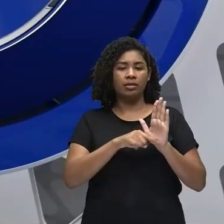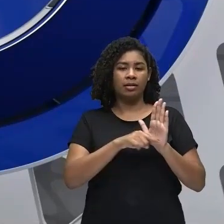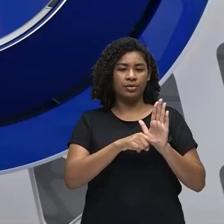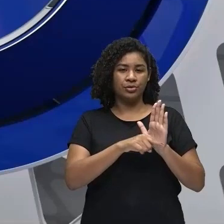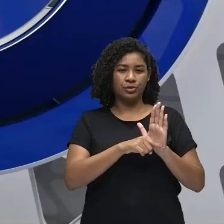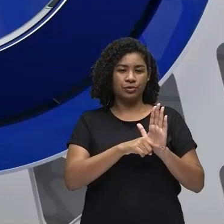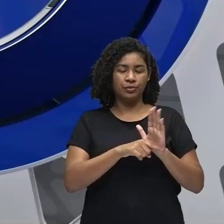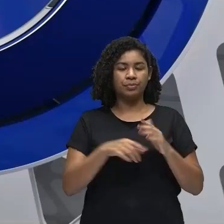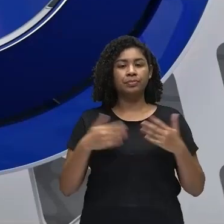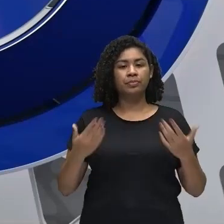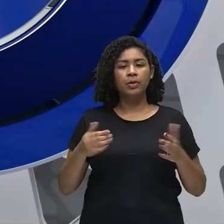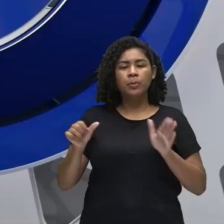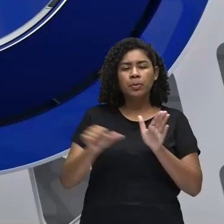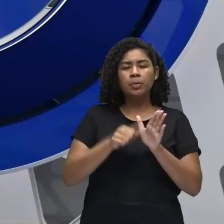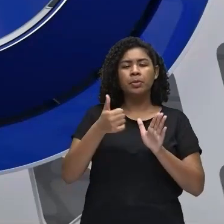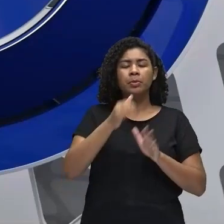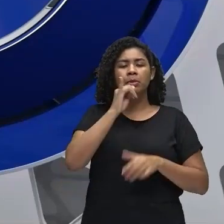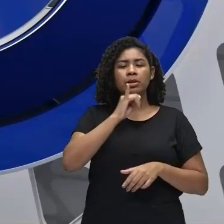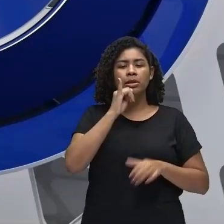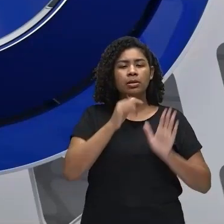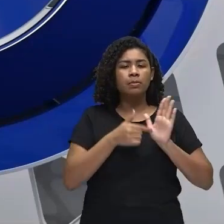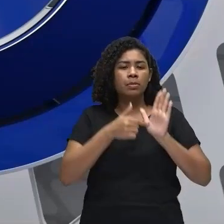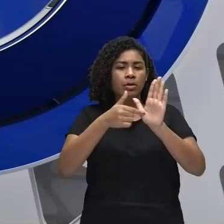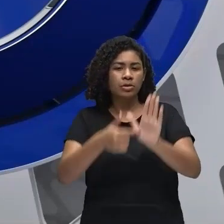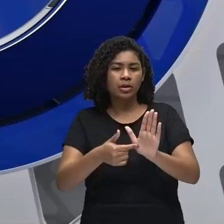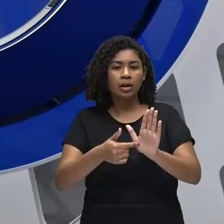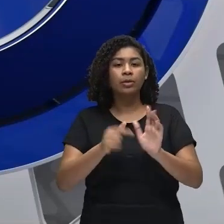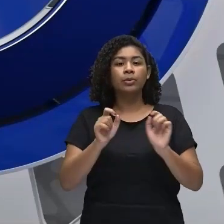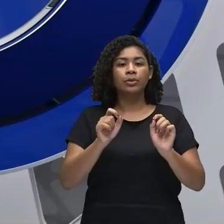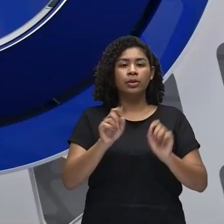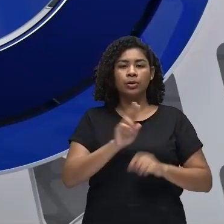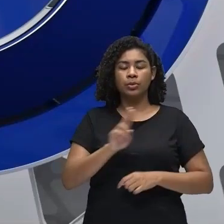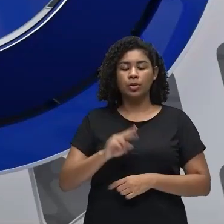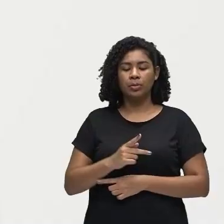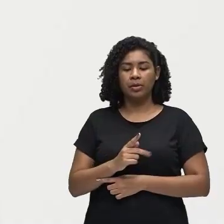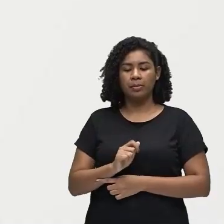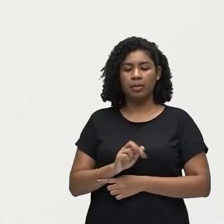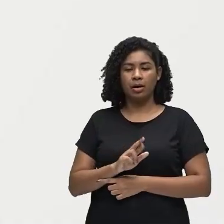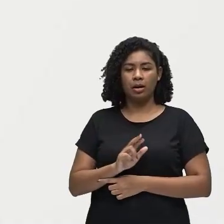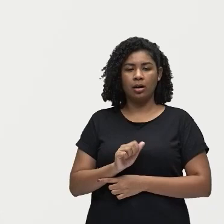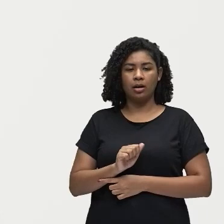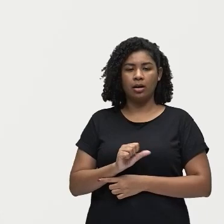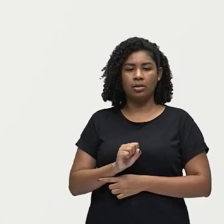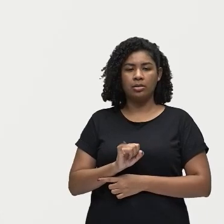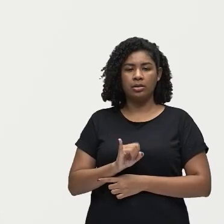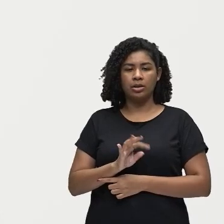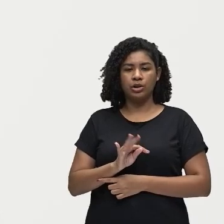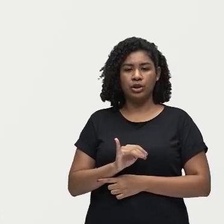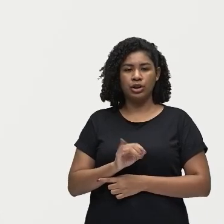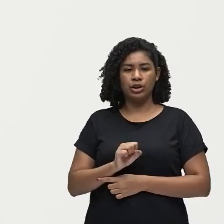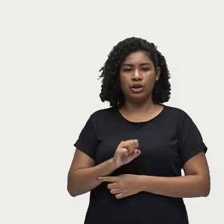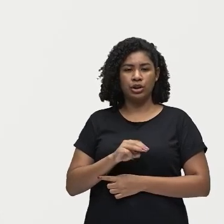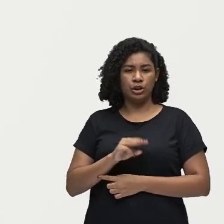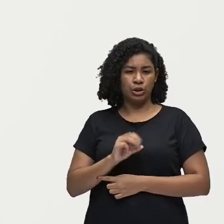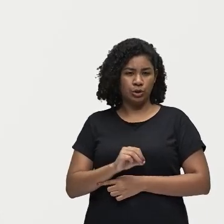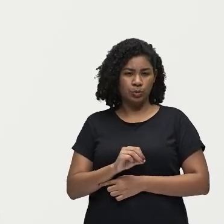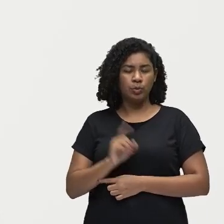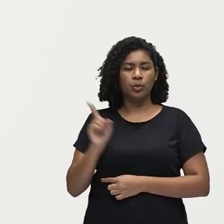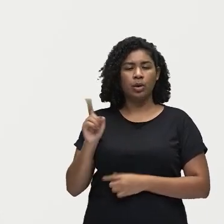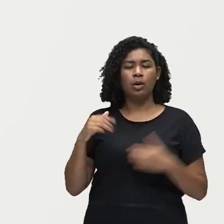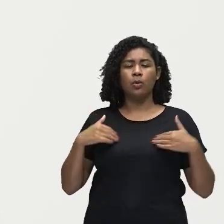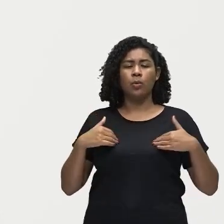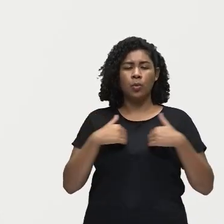tipo de relação desarmônica que nós vamos ver é o parasitismo. O animal vive